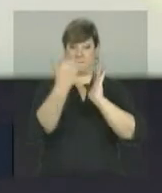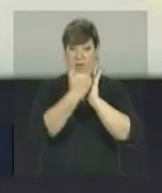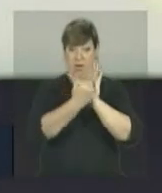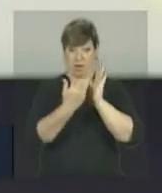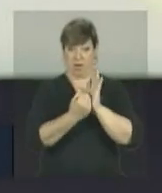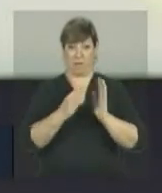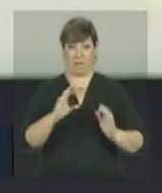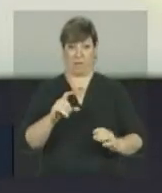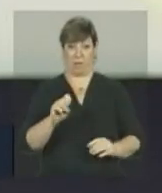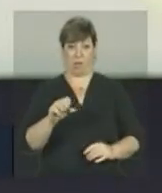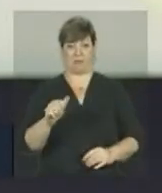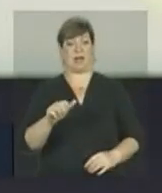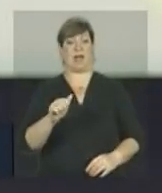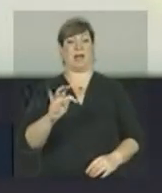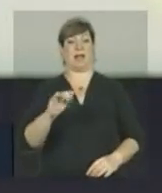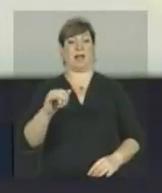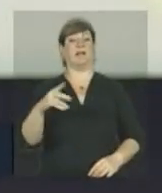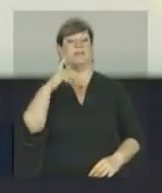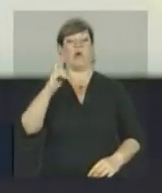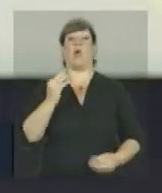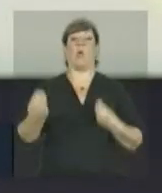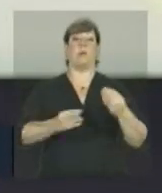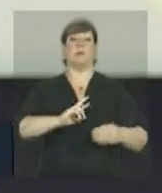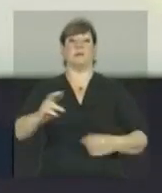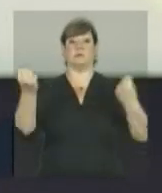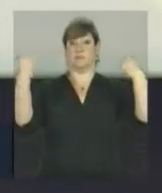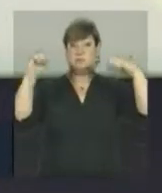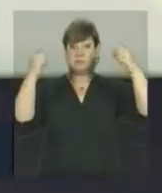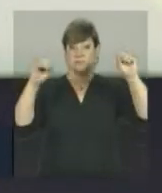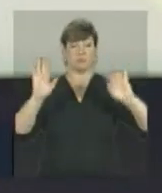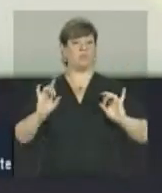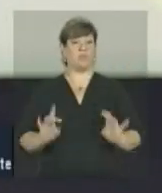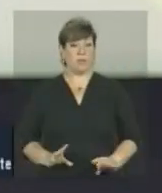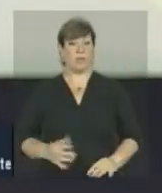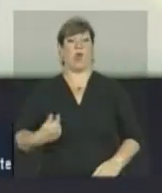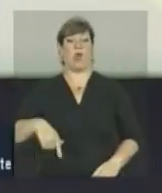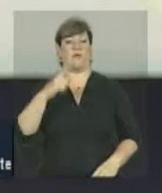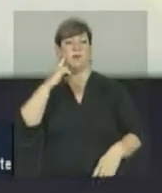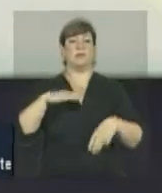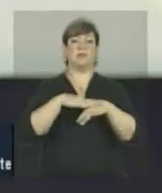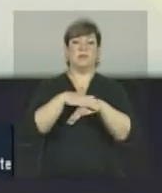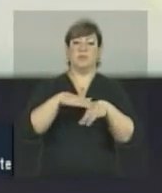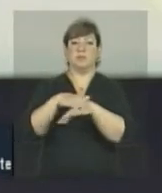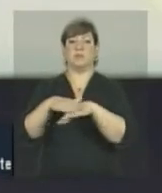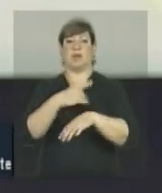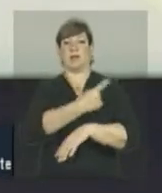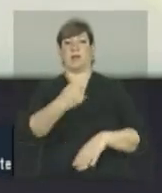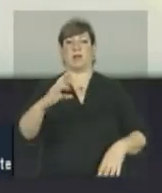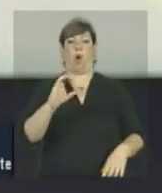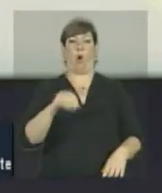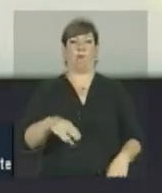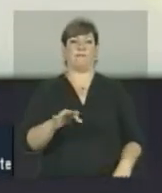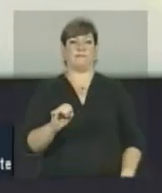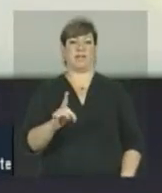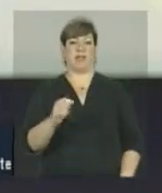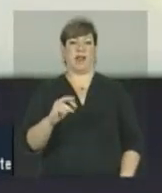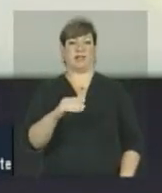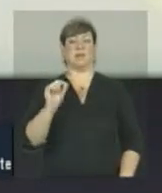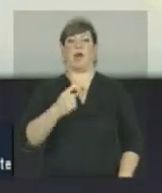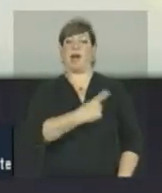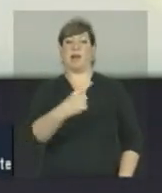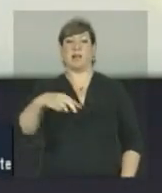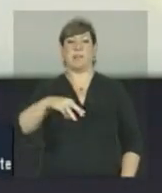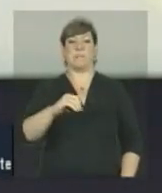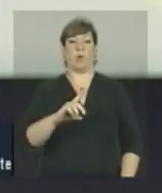em cima do resultado esportivo, único e exclusivamente. Então, nós discutimos com cada confederação de cada modalidade quais